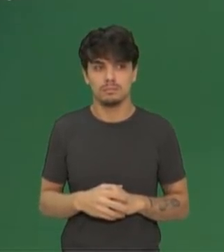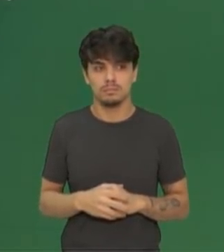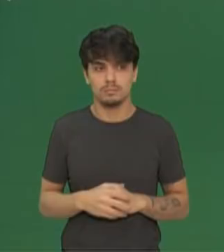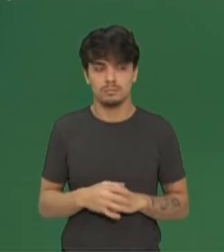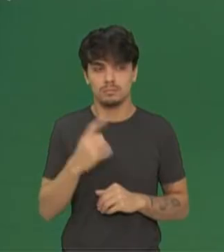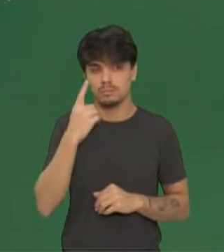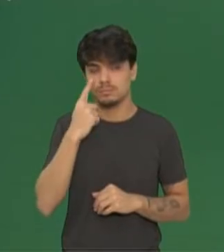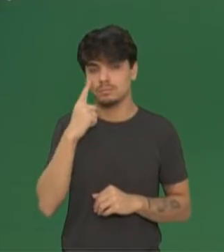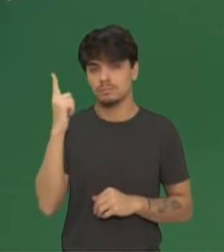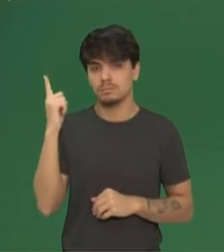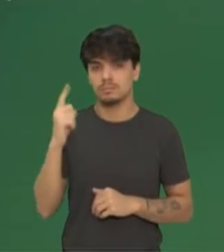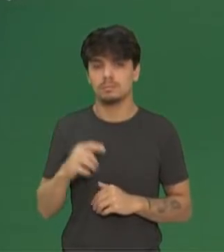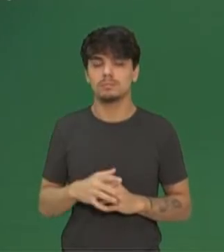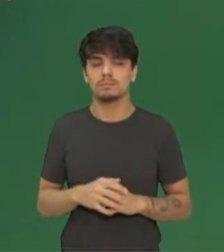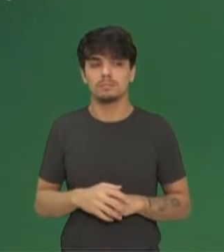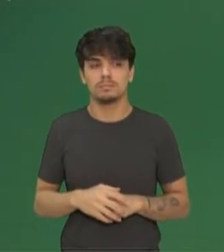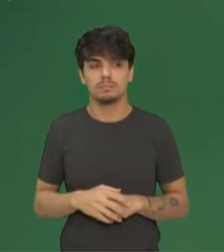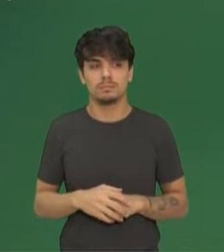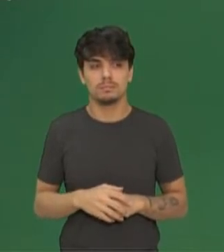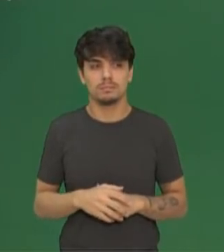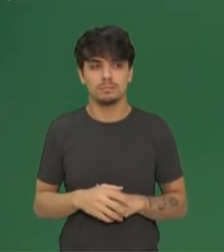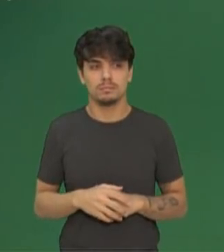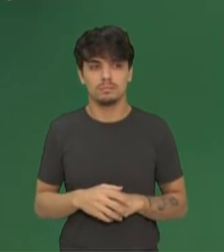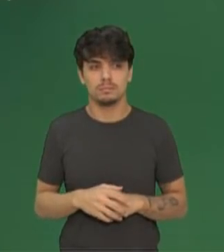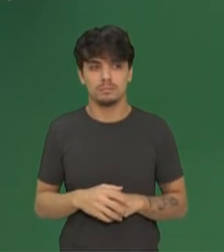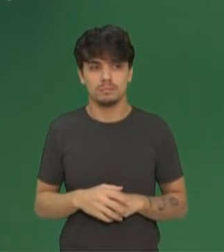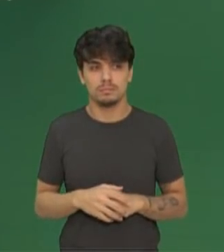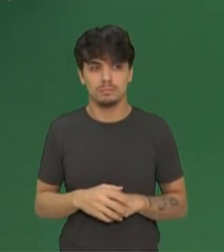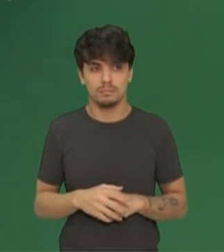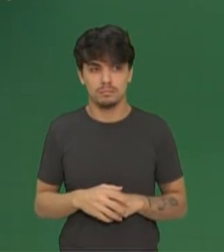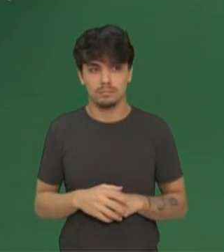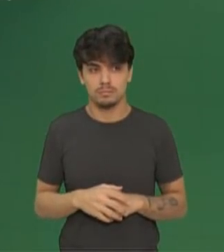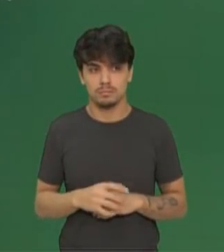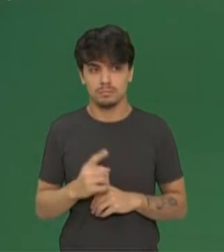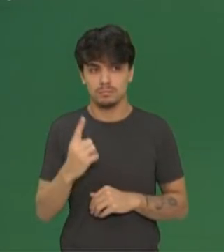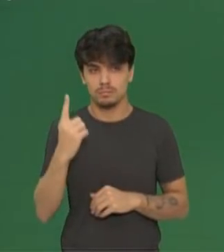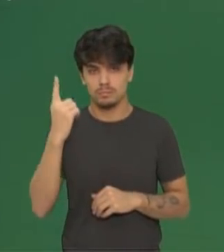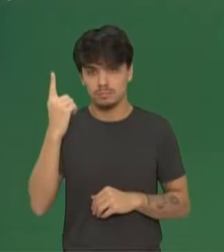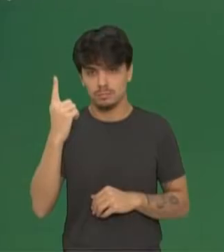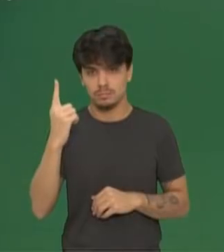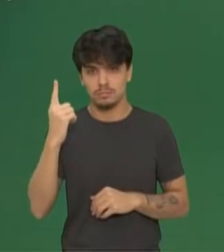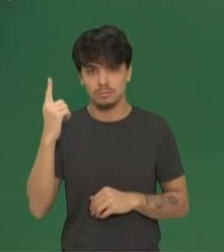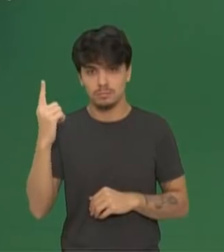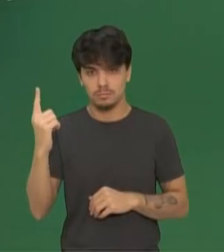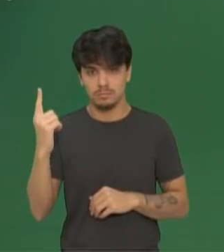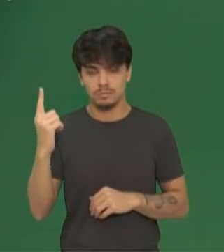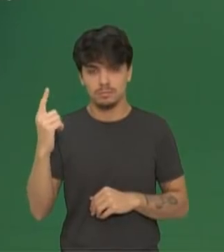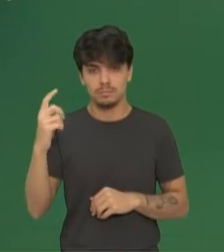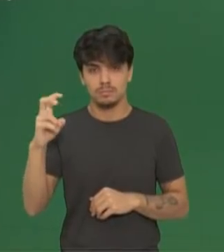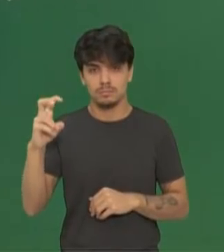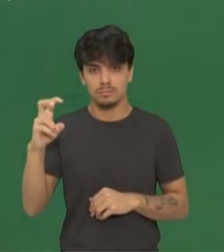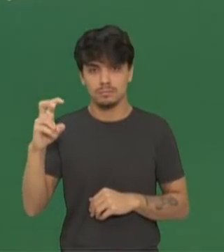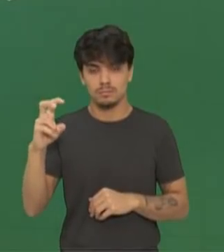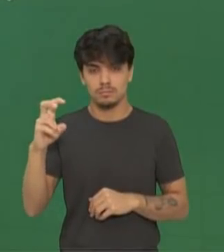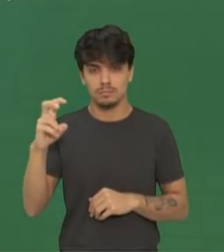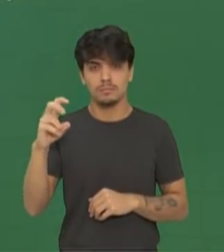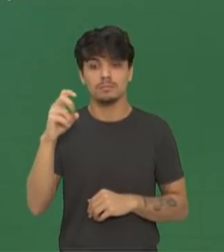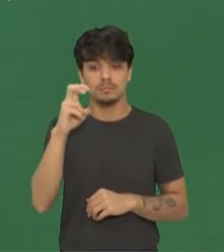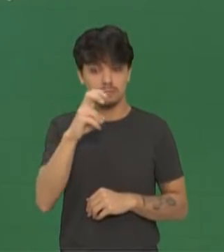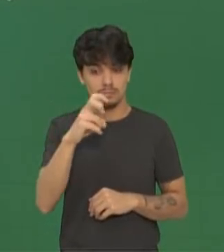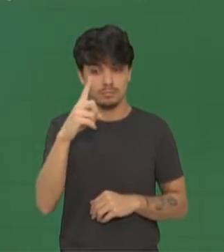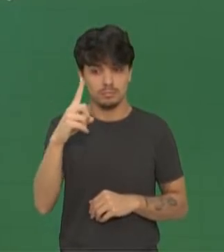351 mais 160. Vai dar 11, 511.